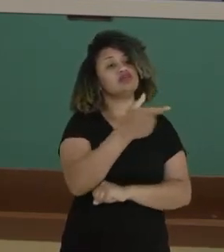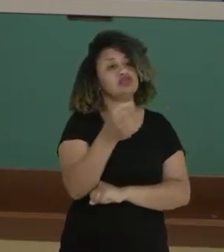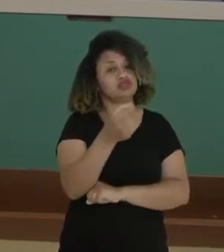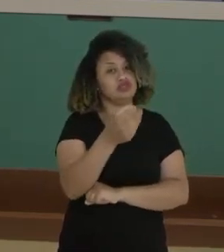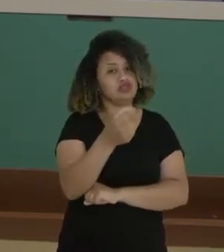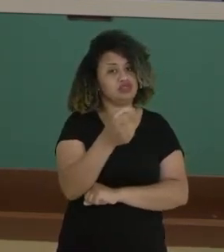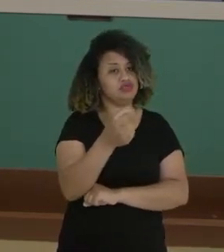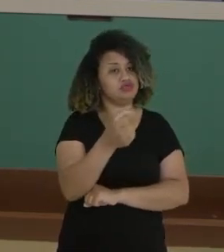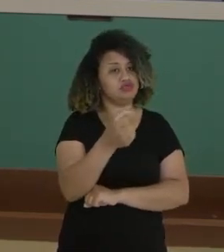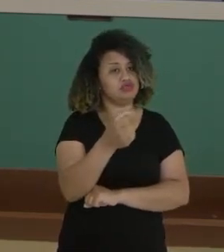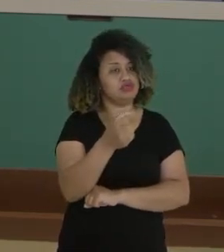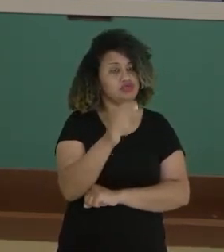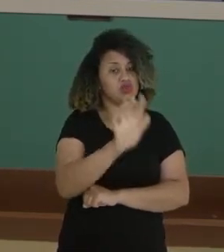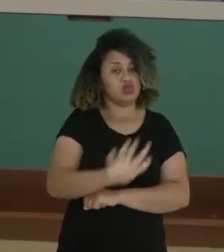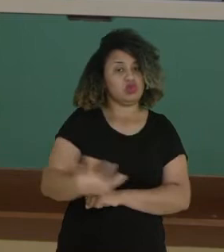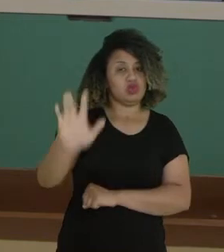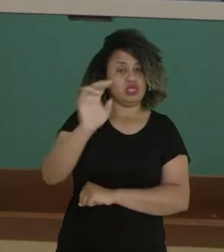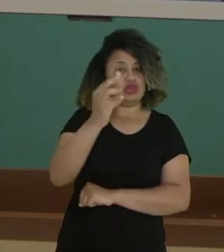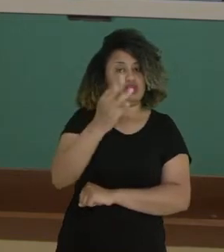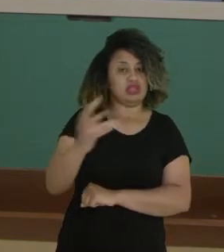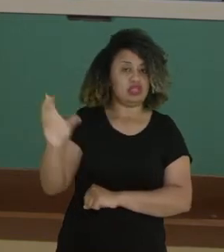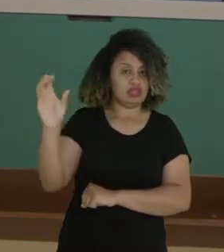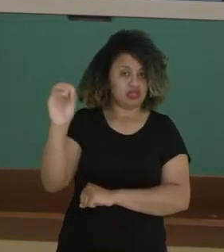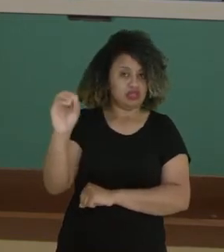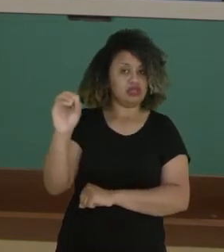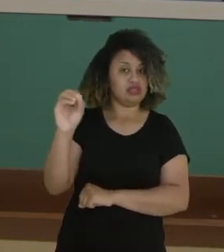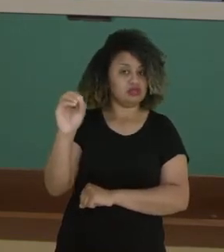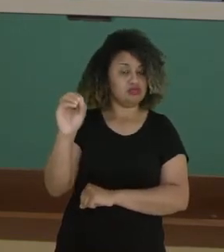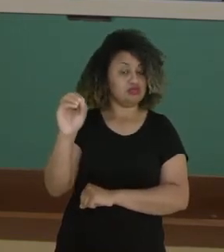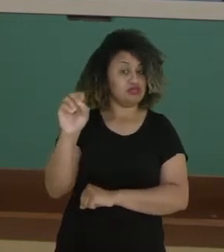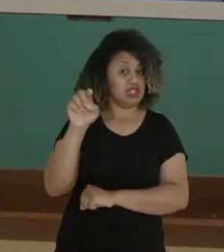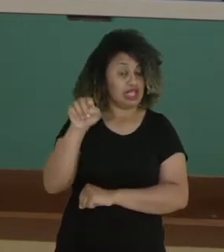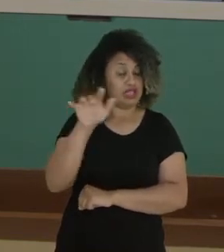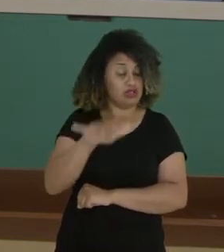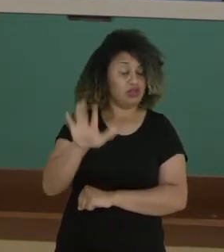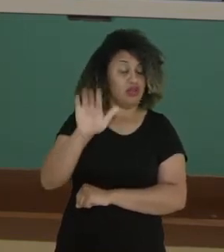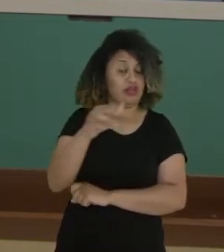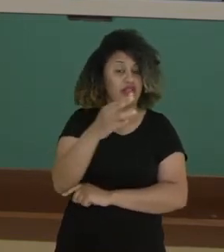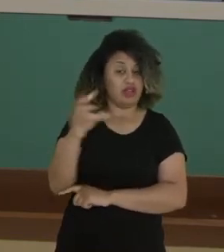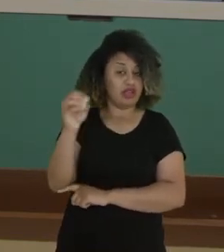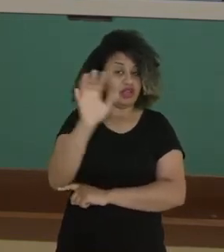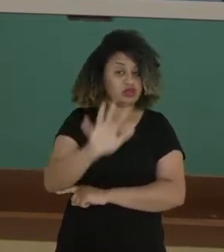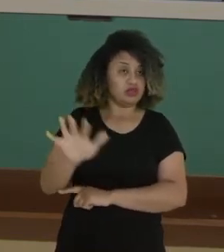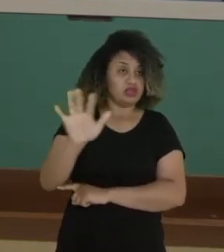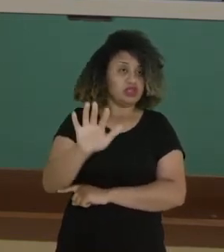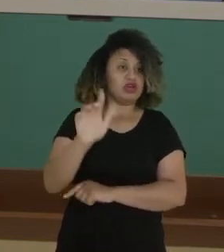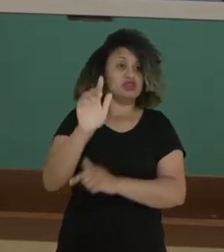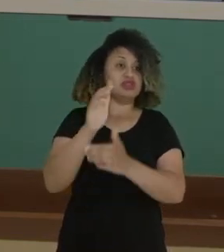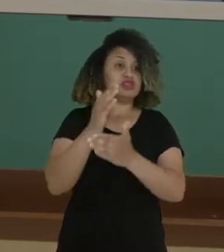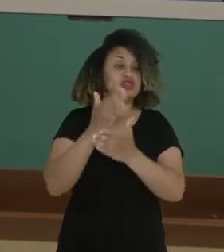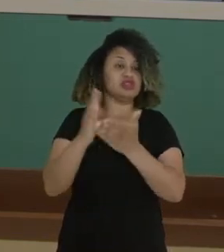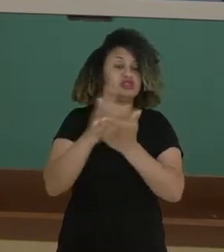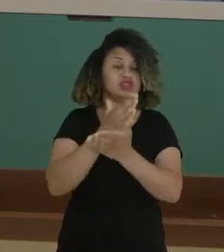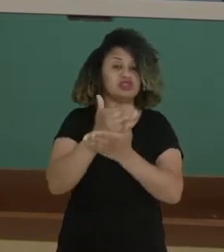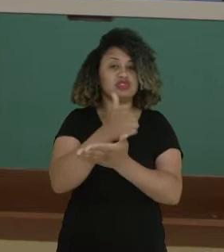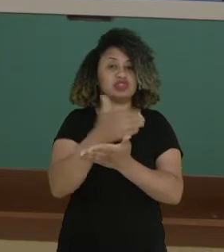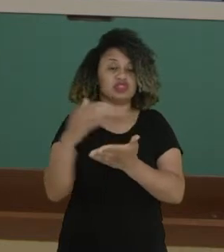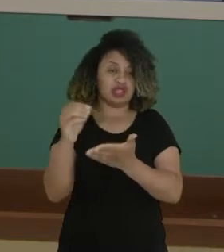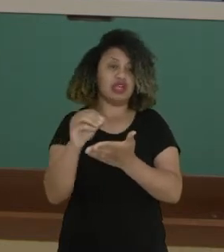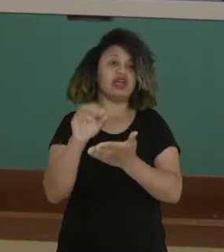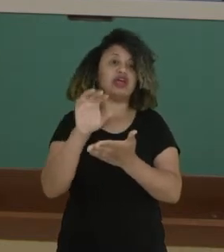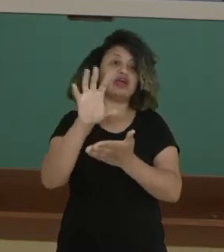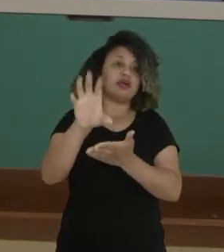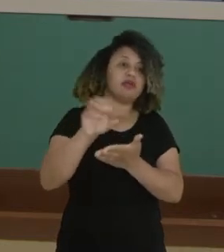dessas partes. Então, pegou o total nesse caso é 300. Então, dividiu o total em 100 partes, certo? E